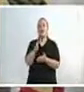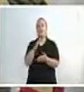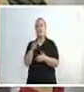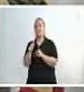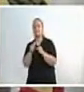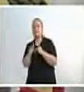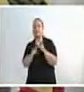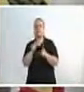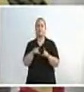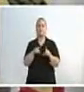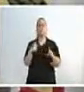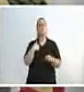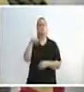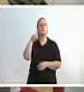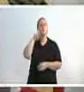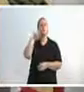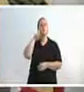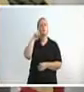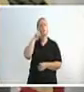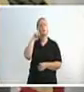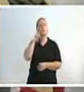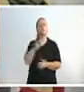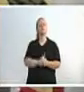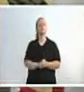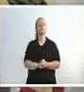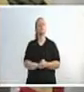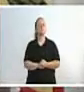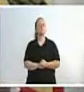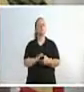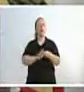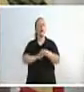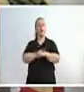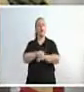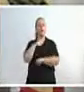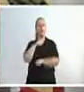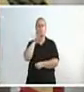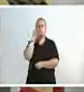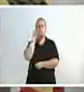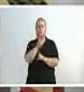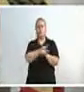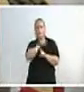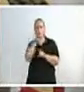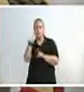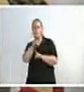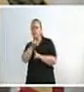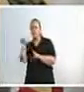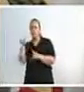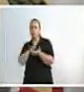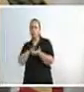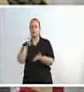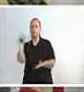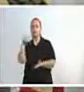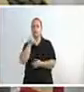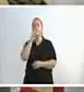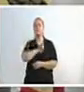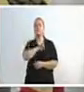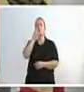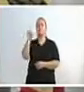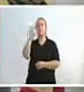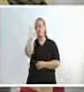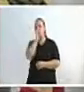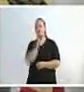não, agora eu vou começar todo dia. Agora, opa, a noite anunciou, né, como notícia inédita no Jornal Nacional, amanhã eu vou ver o Bom Dia